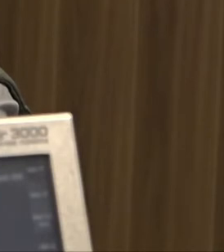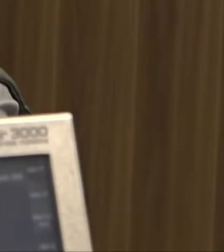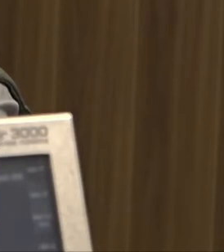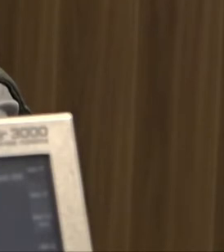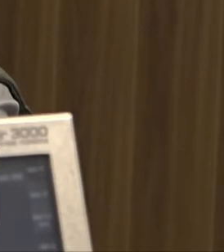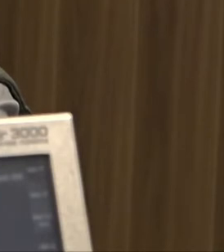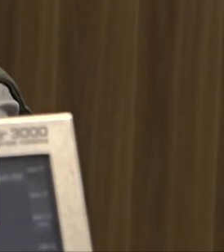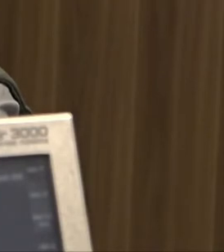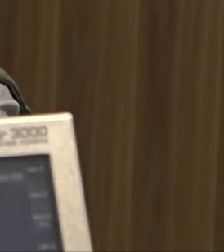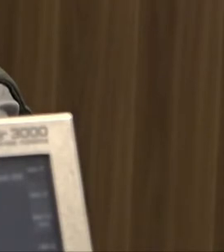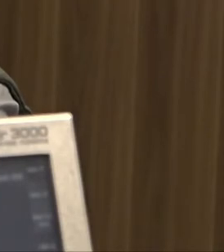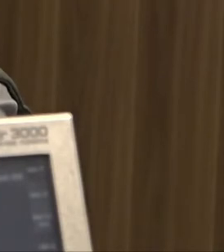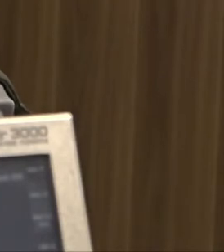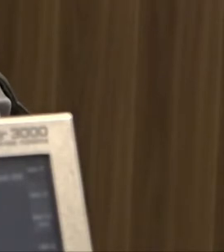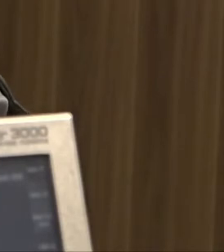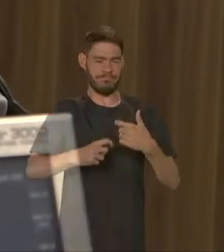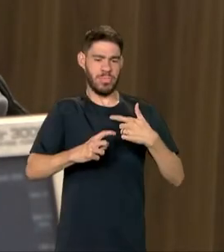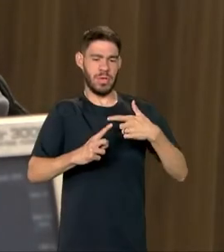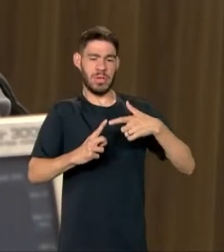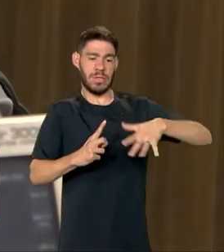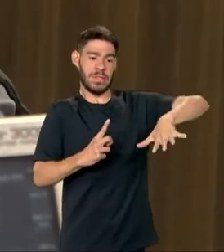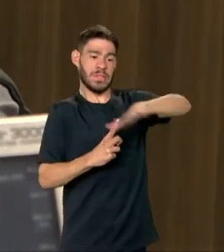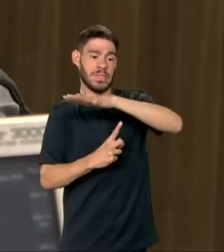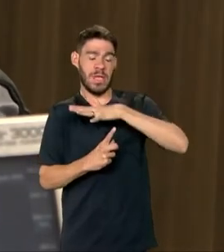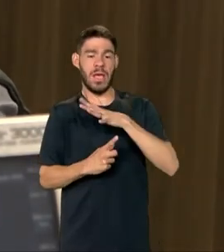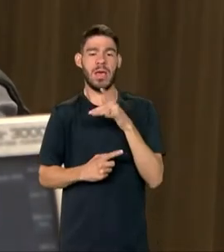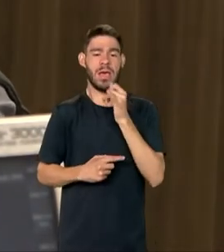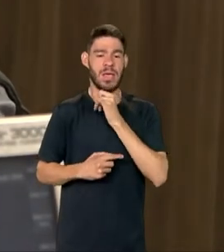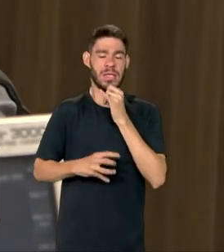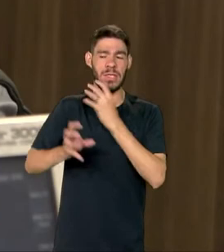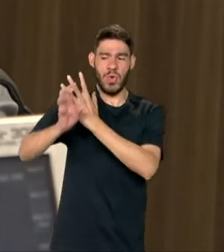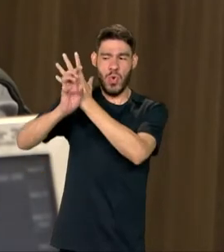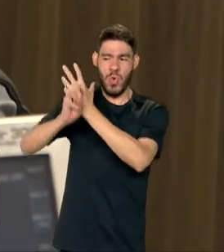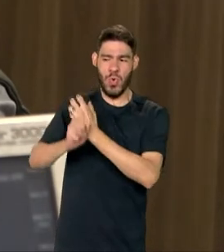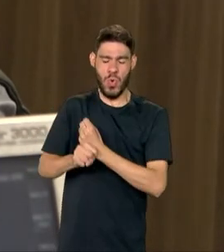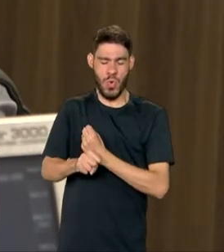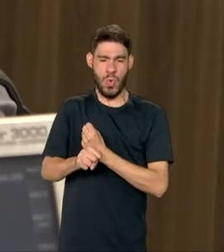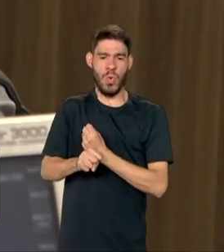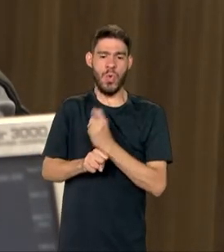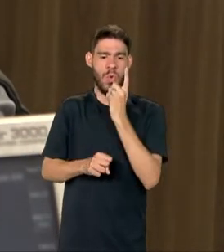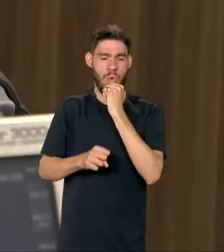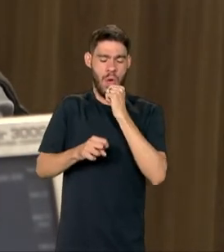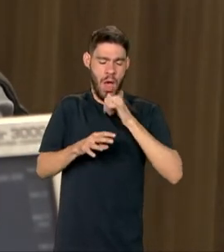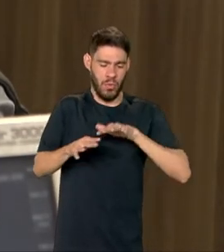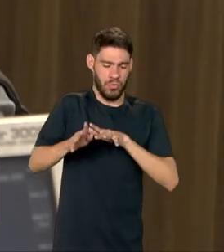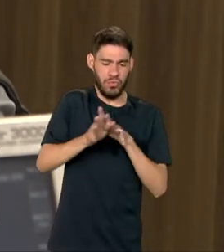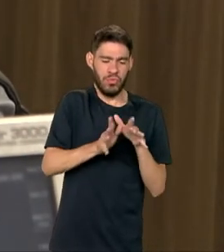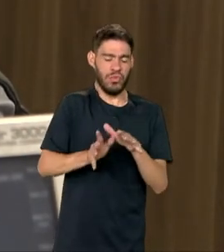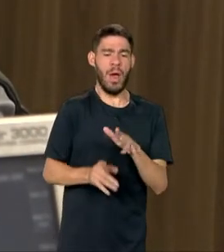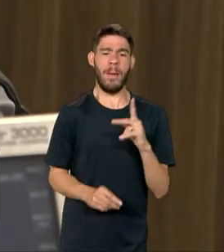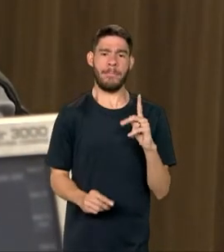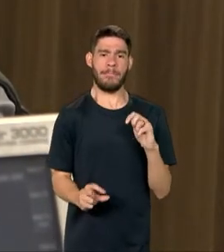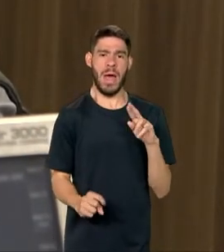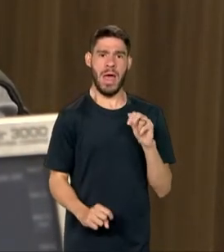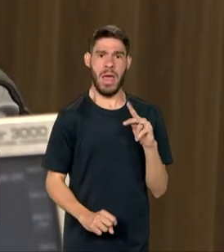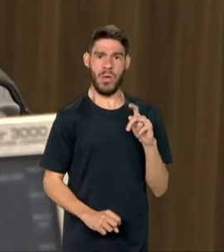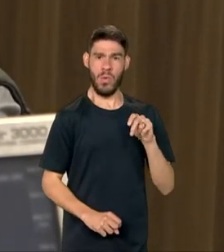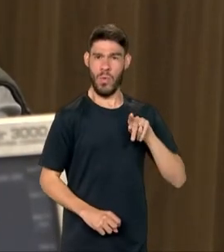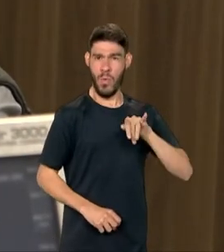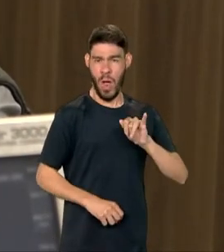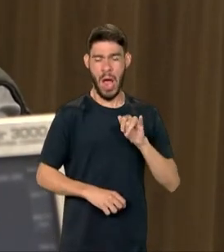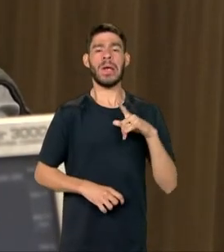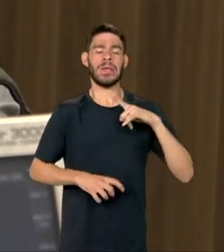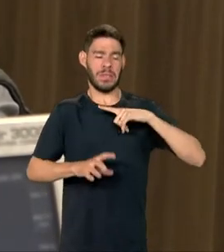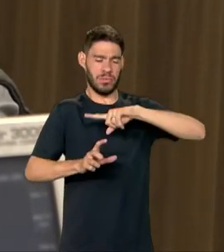biomas que estão no seu entorno, especificamente o bioma Cerrado. Então, as nascentes do rio Paraguai, né, que formam essa